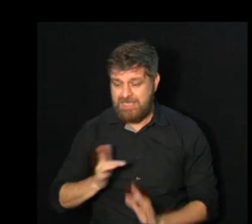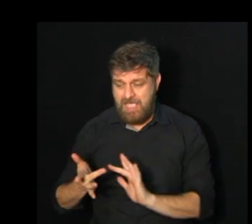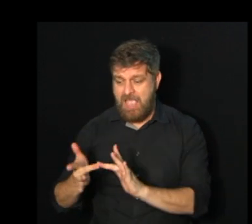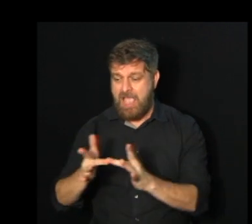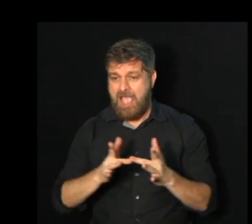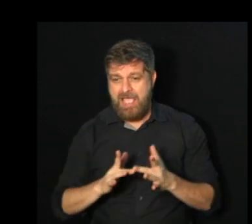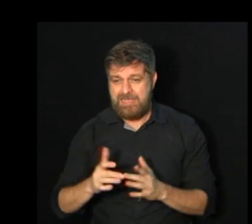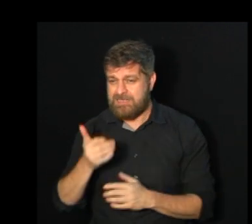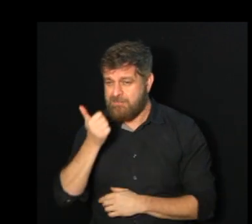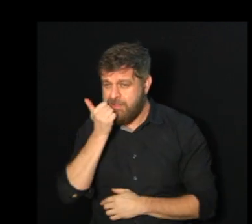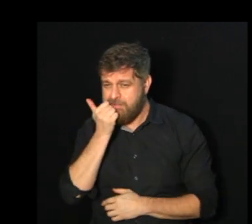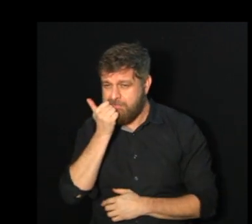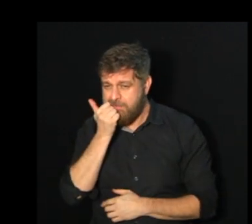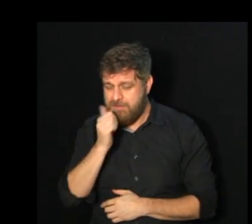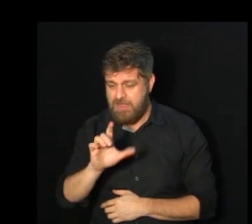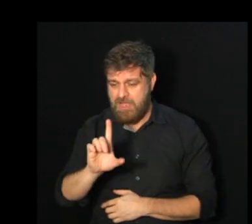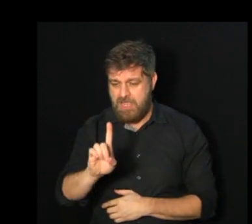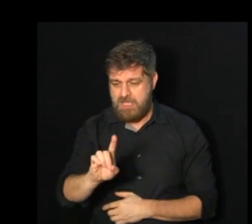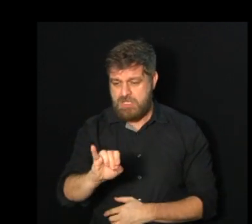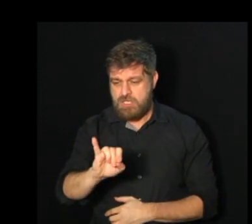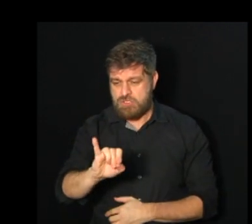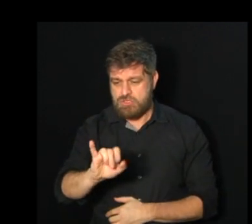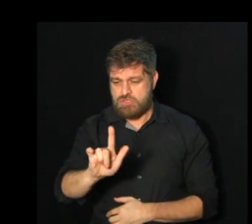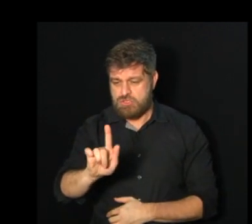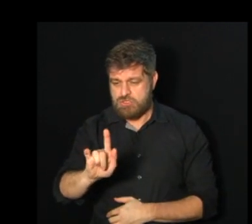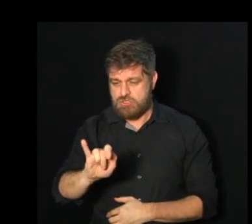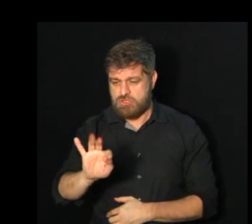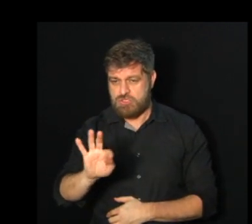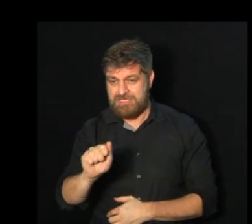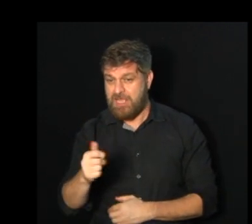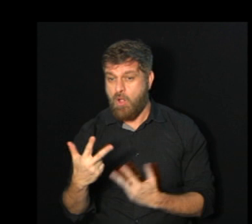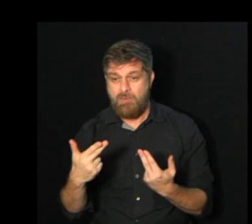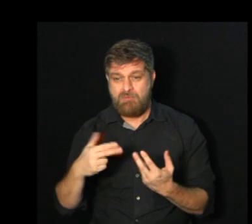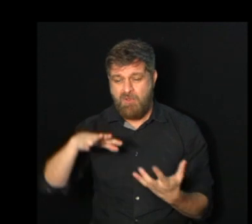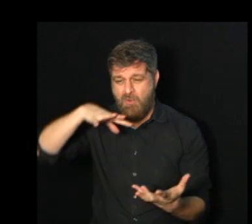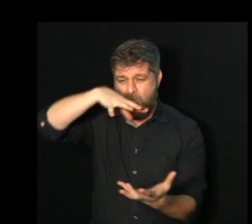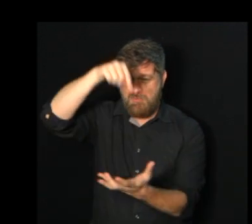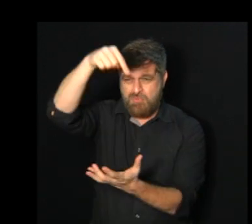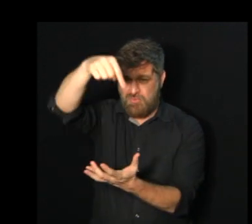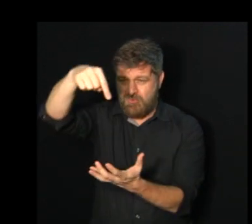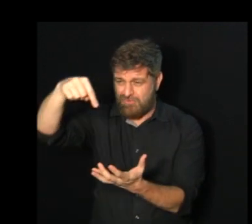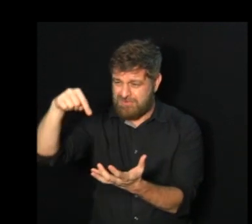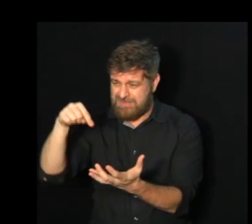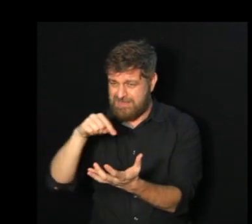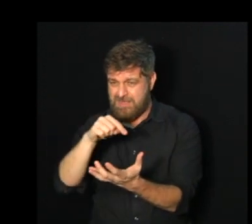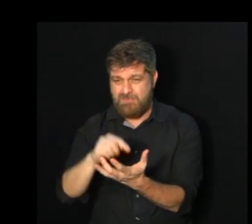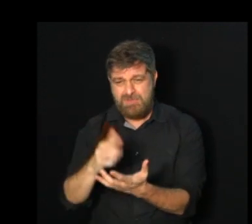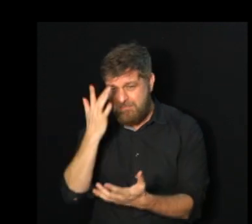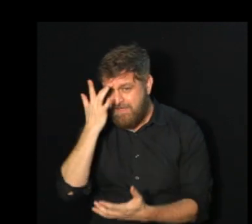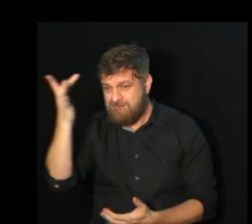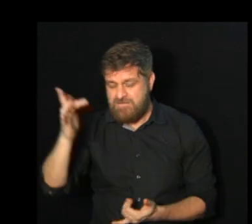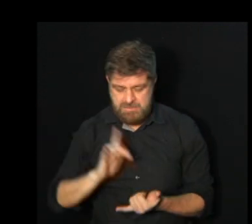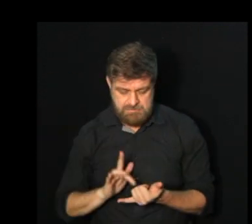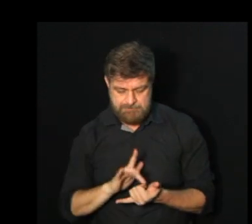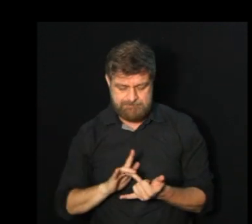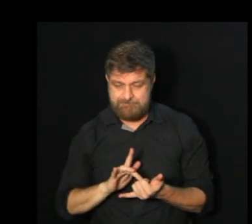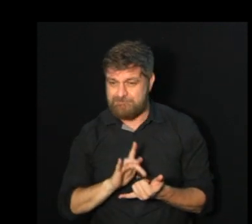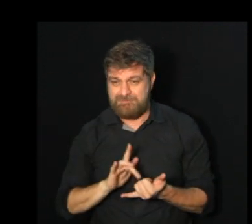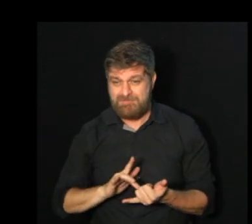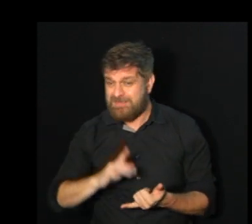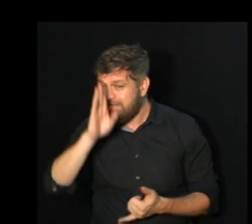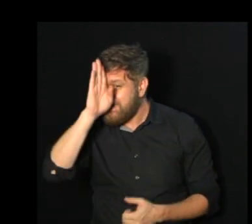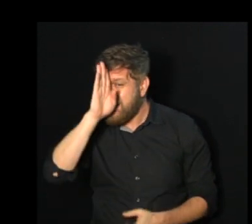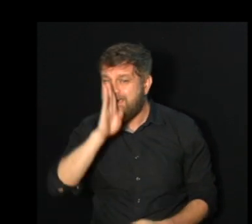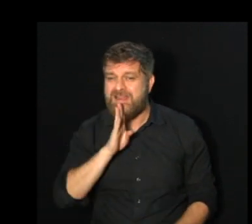rádio digital que cobre o mundo todo como se fosse um celular, com muito maior facilidade do que o próprio celular, totalmente